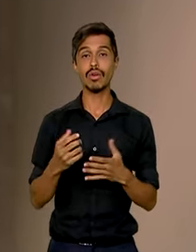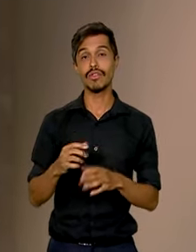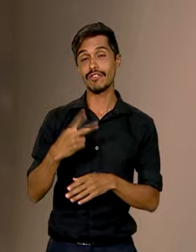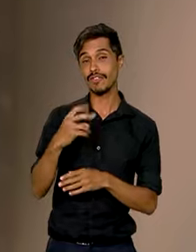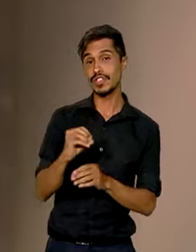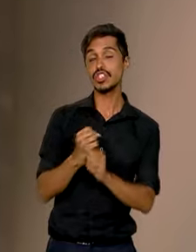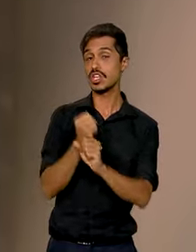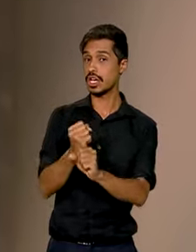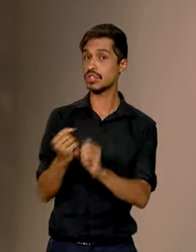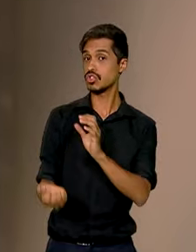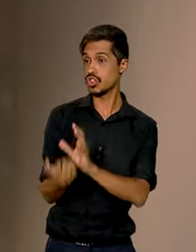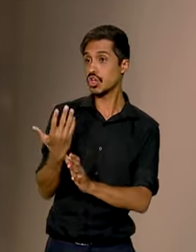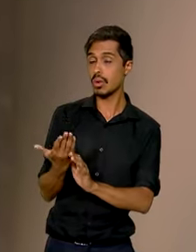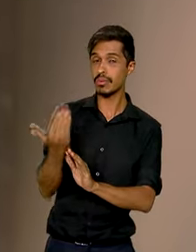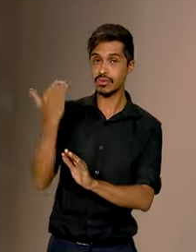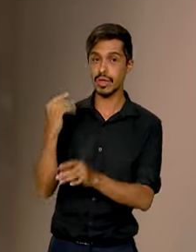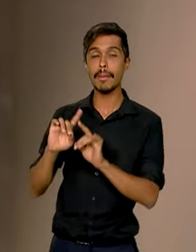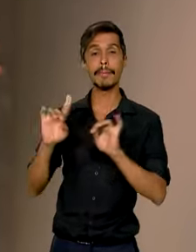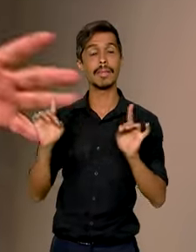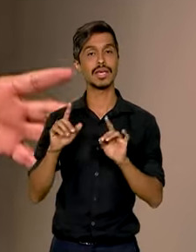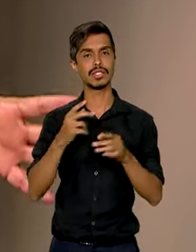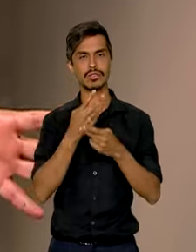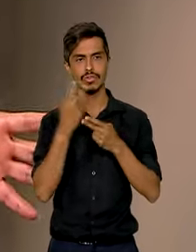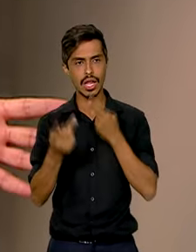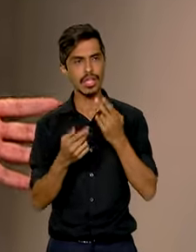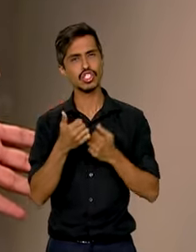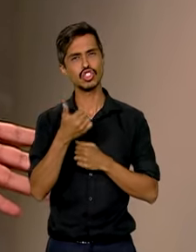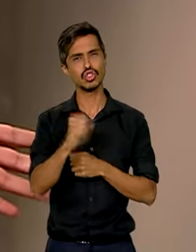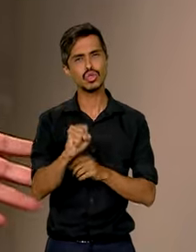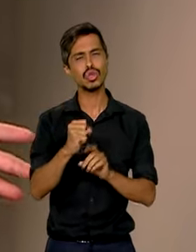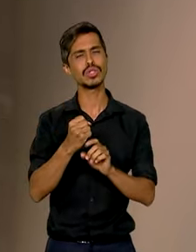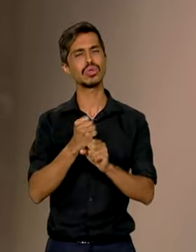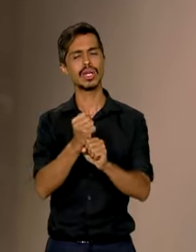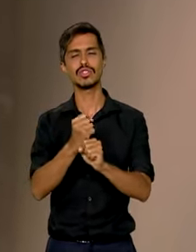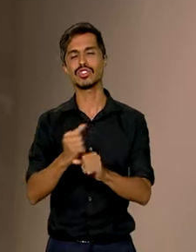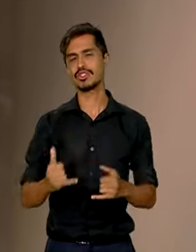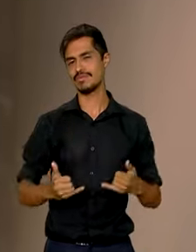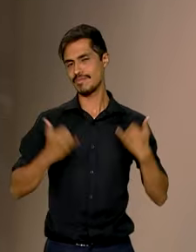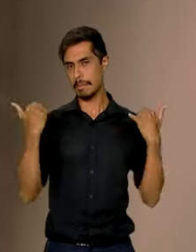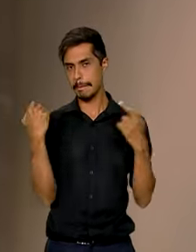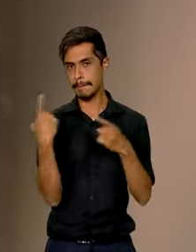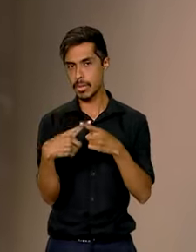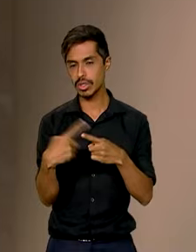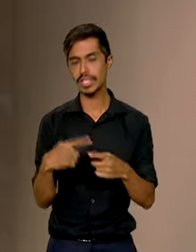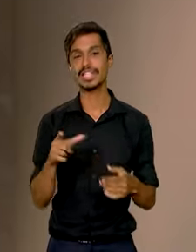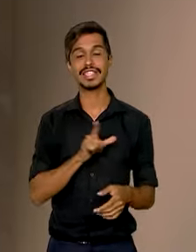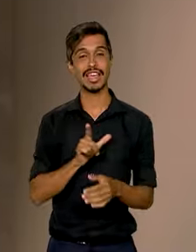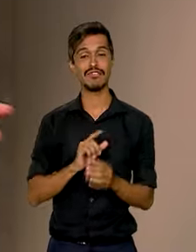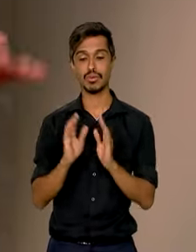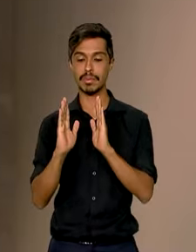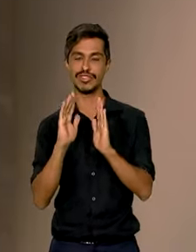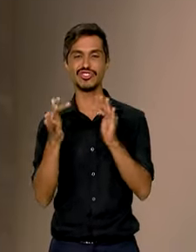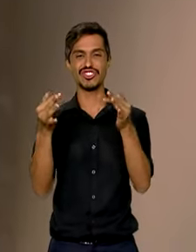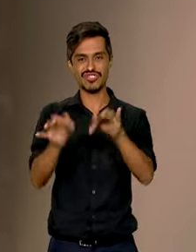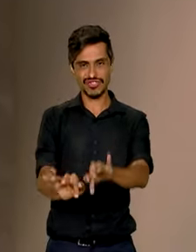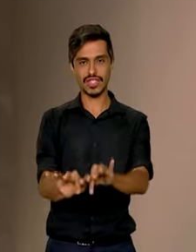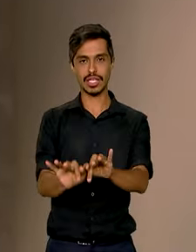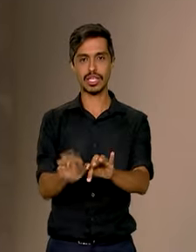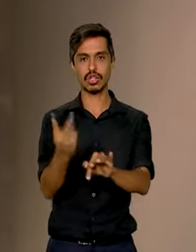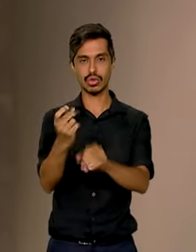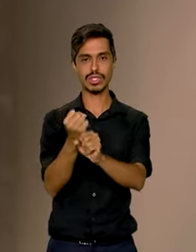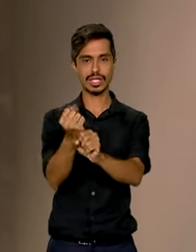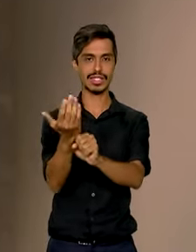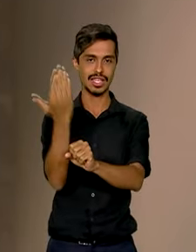Bolsa Família, mas a gente fala que são 18 anos de aniversário, porque nós tivemos o fim do Bolsa Família há